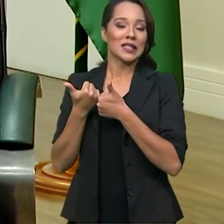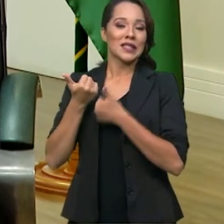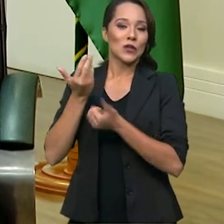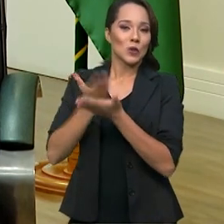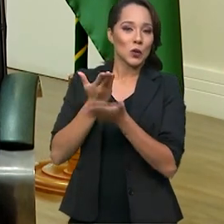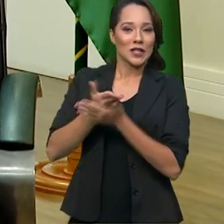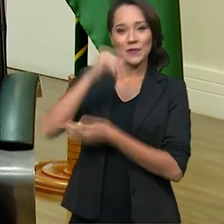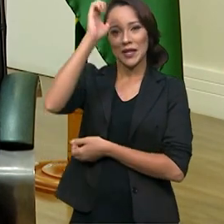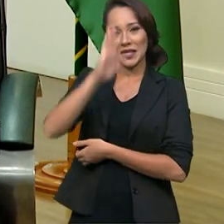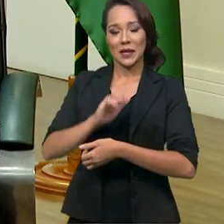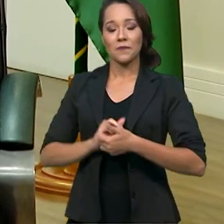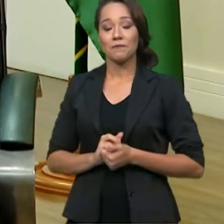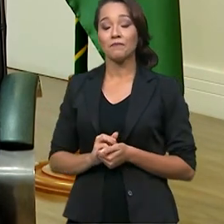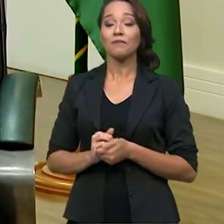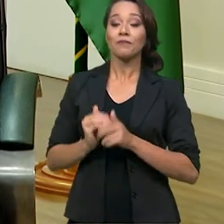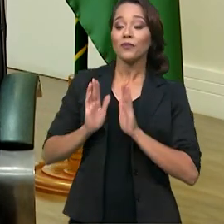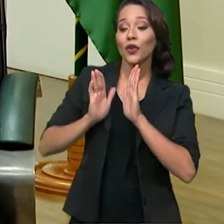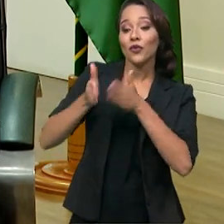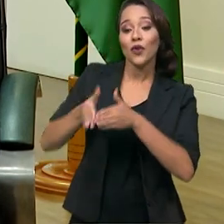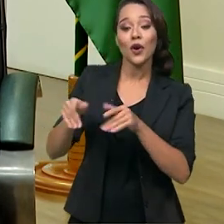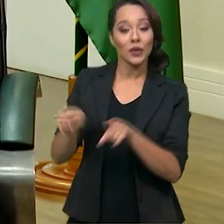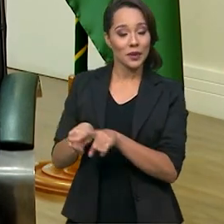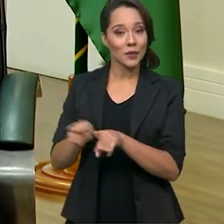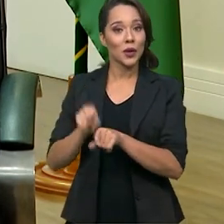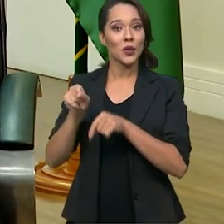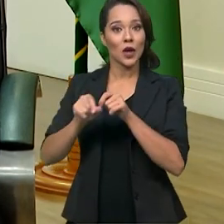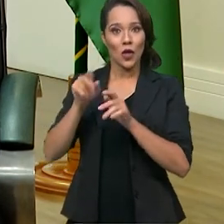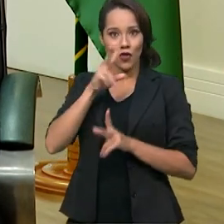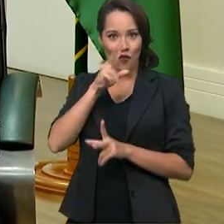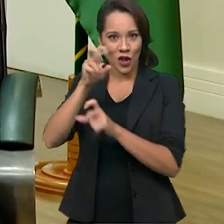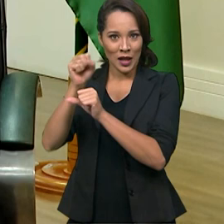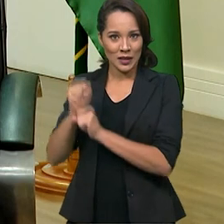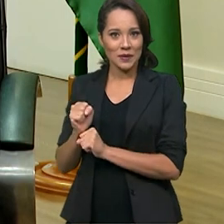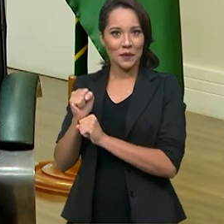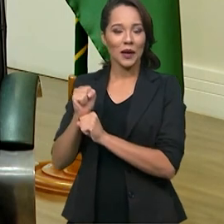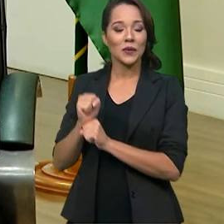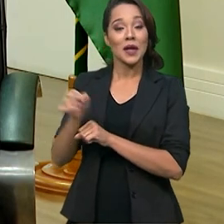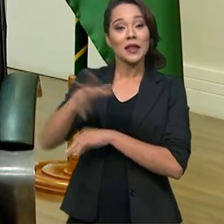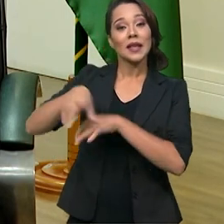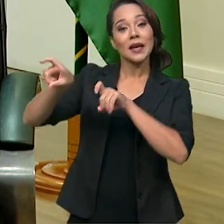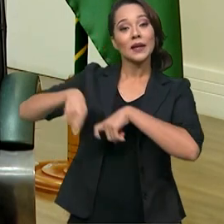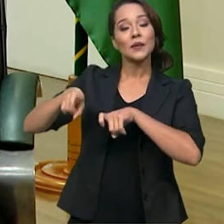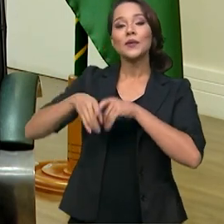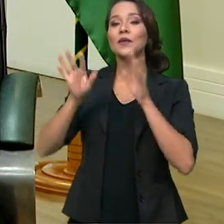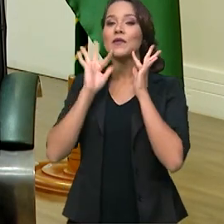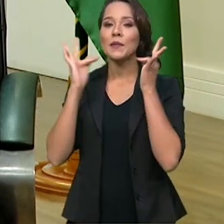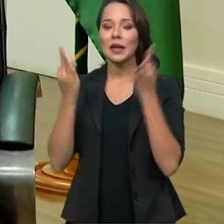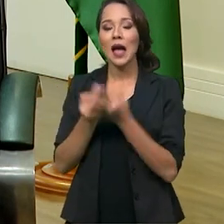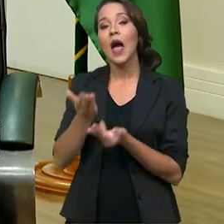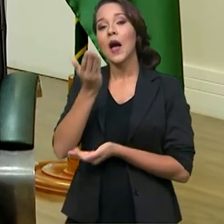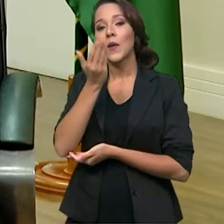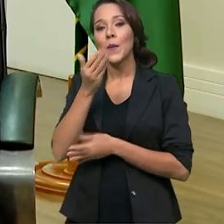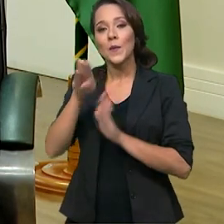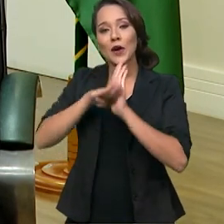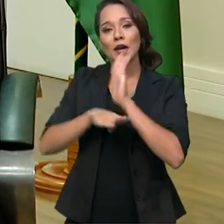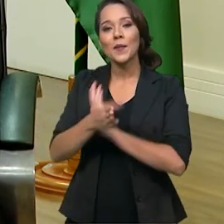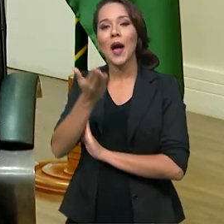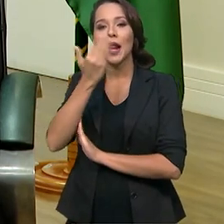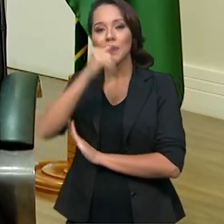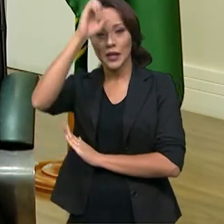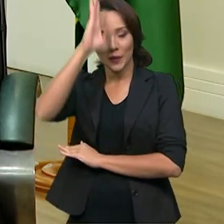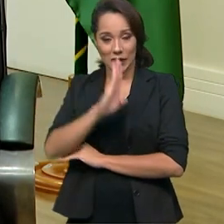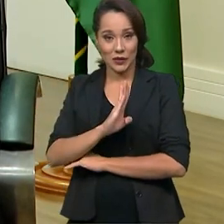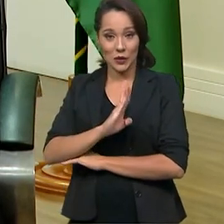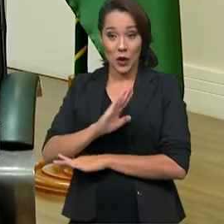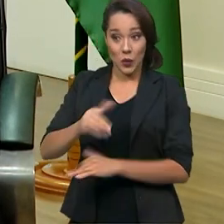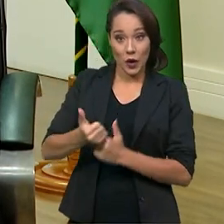disso, nós estamos dando foco também no fortalecimento da agricultura familiar com o Alimenta Brasil, um